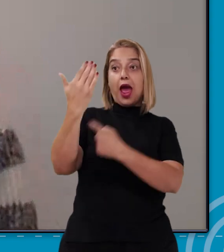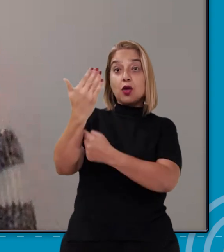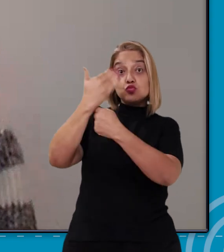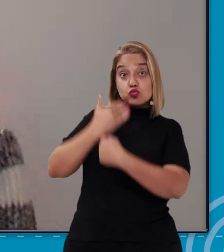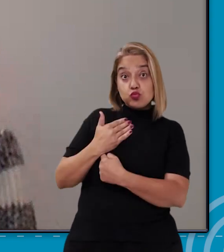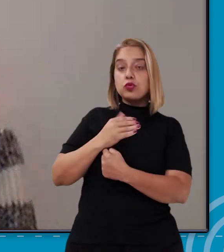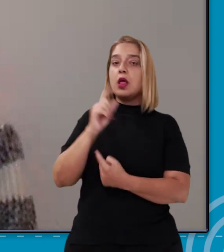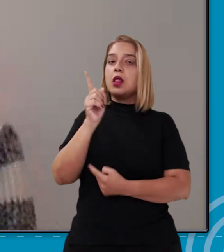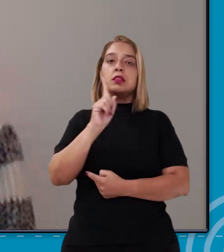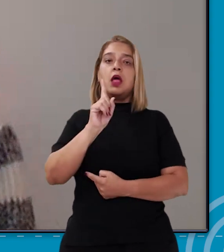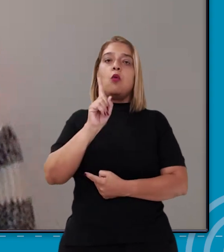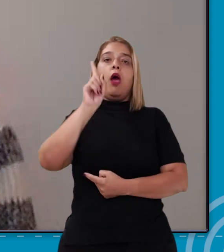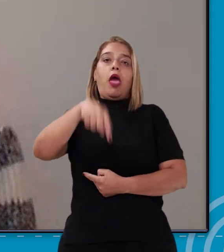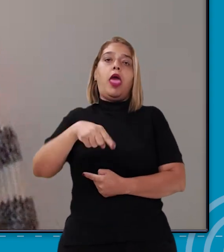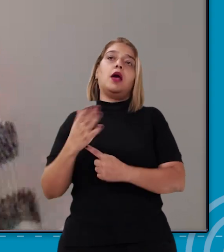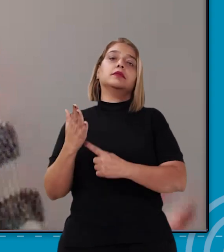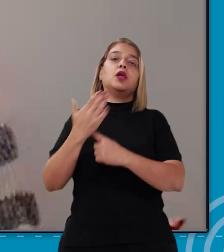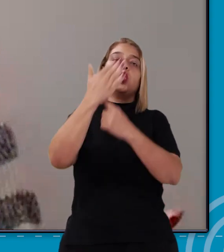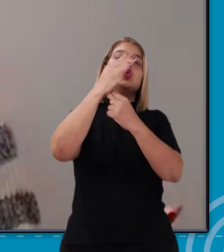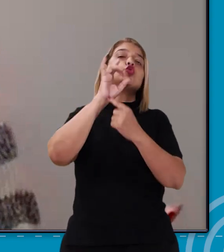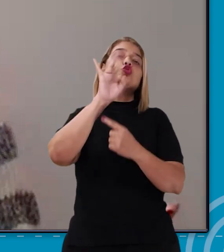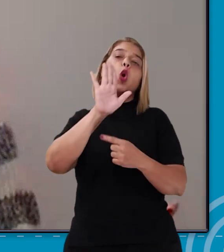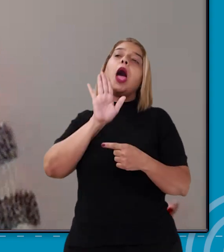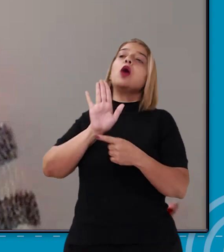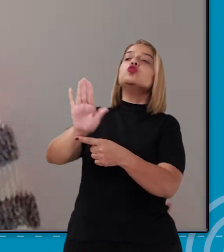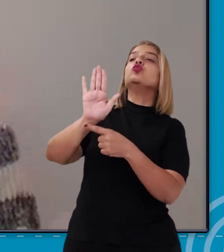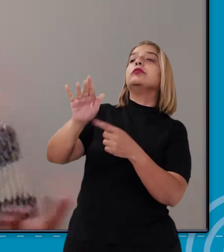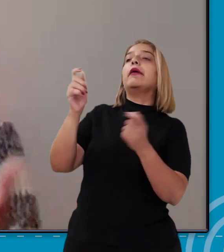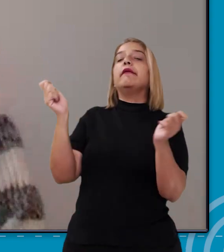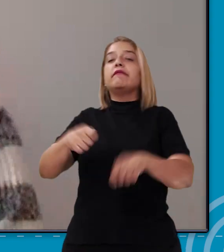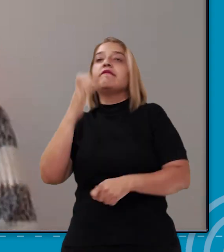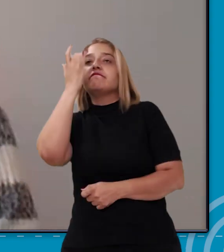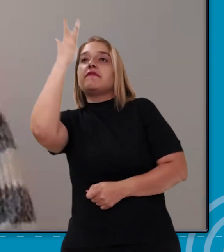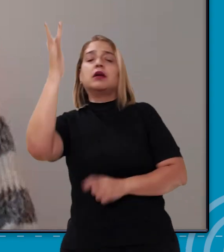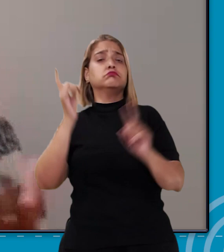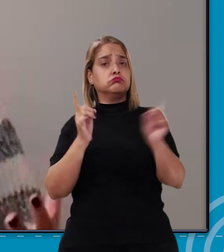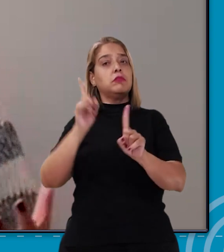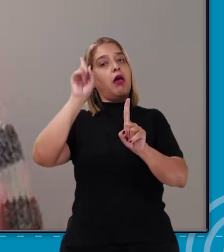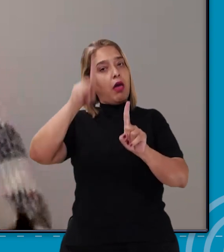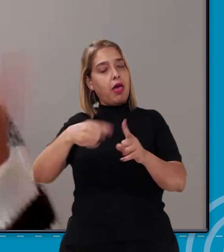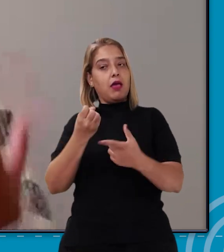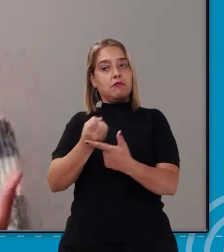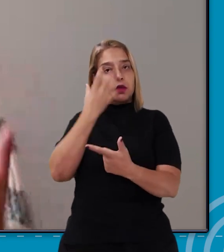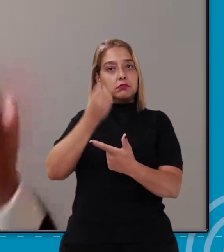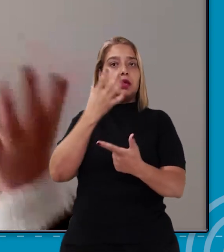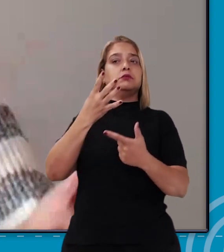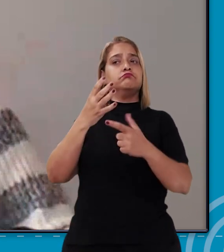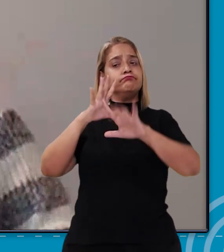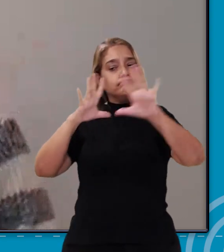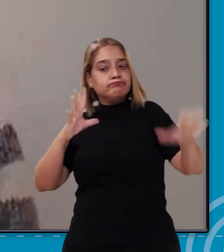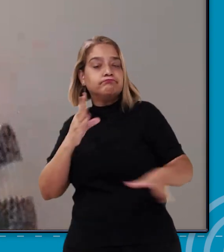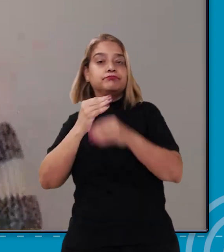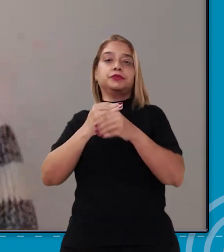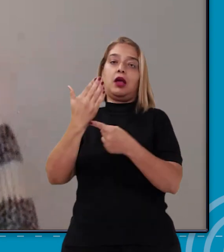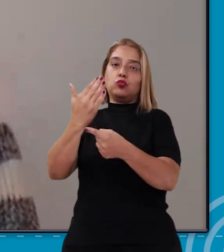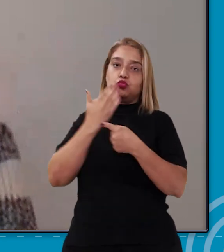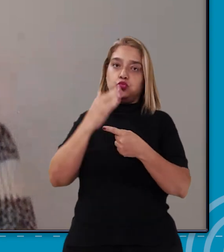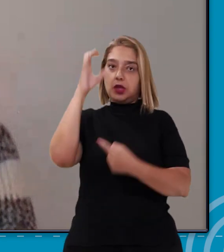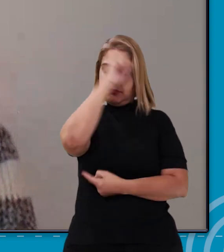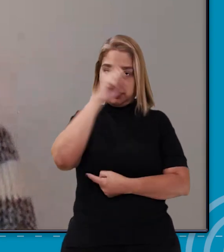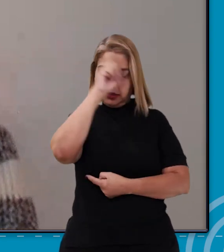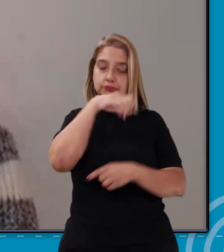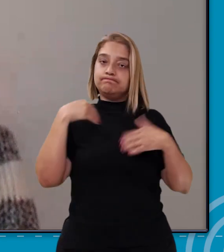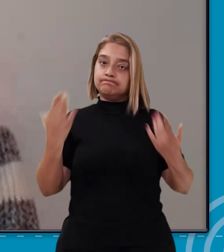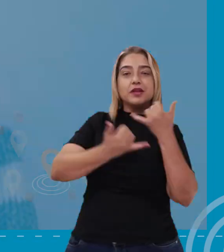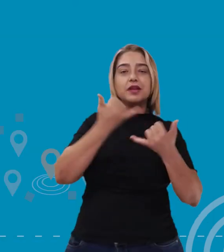realmente aquela tecnologia vai ajudar. Não podemos usar a tecnologia como um fim, e sim como um meio na promoção da